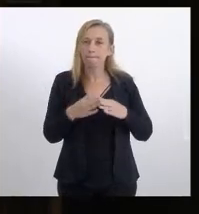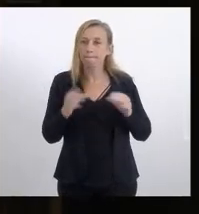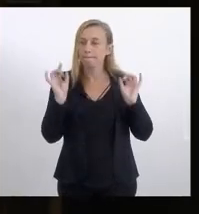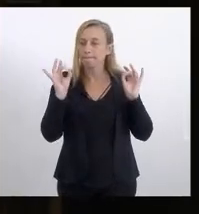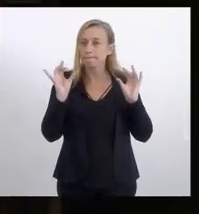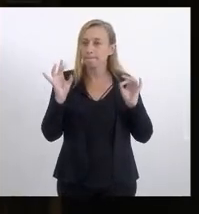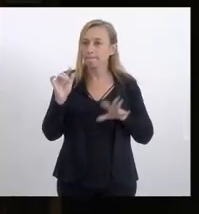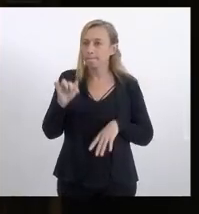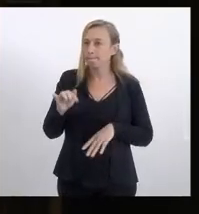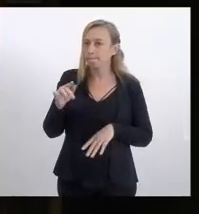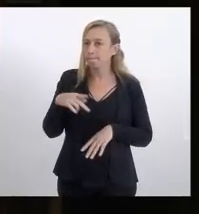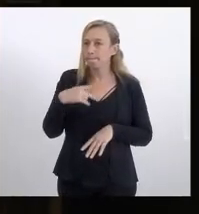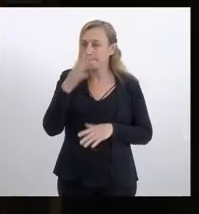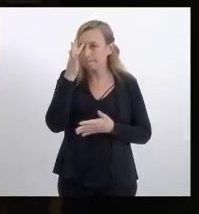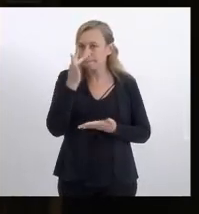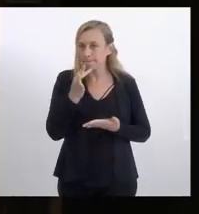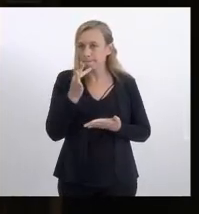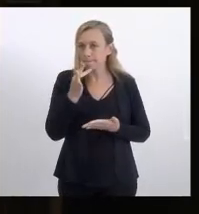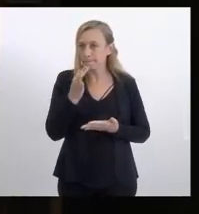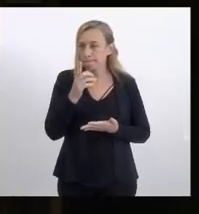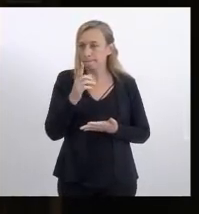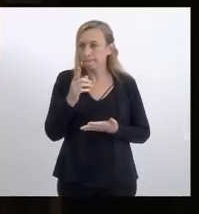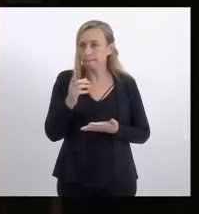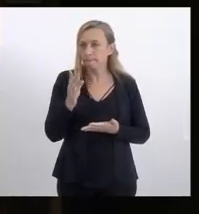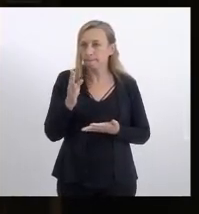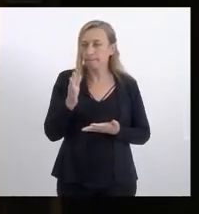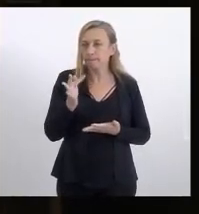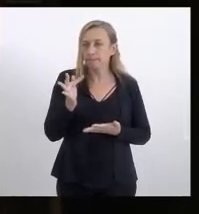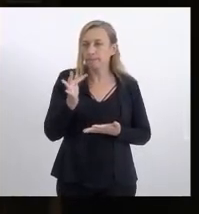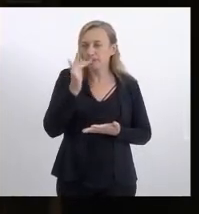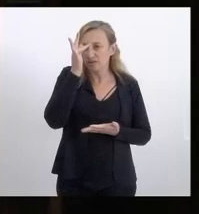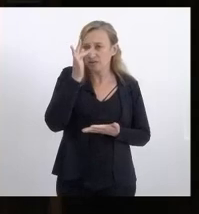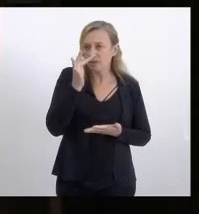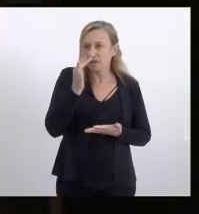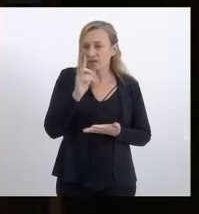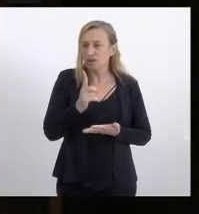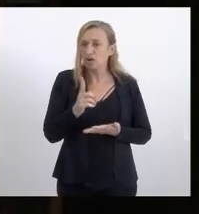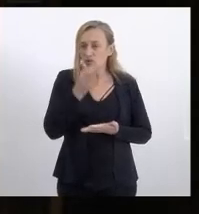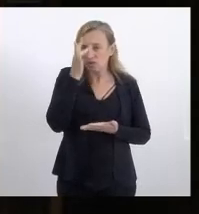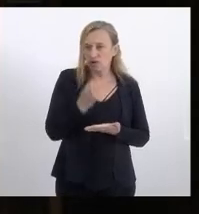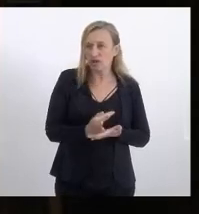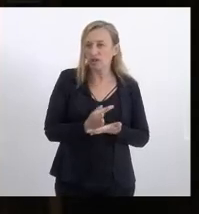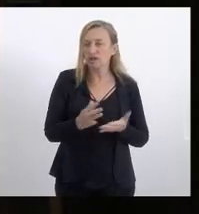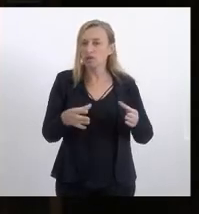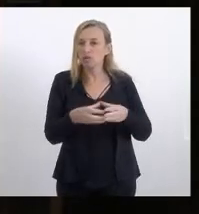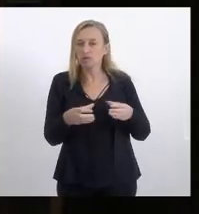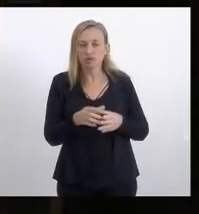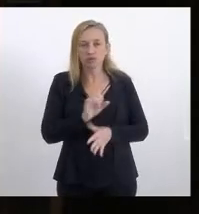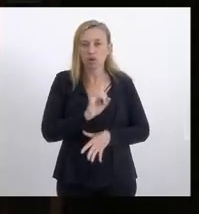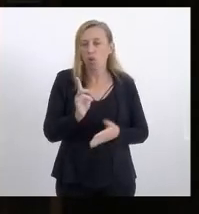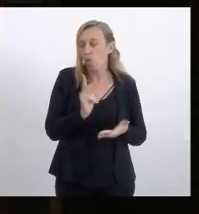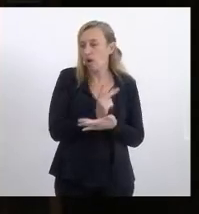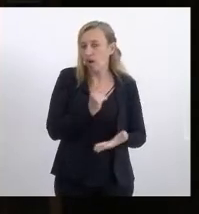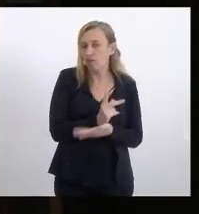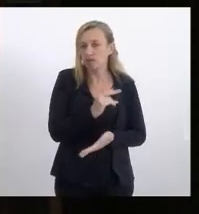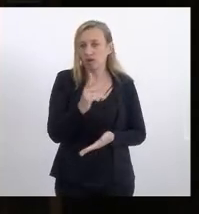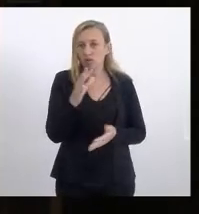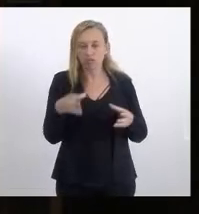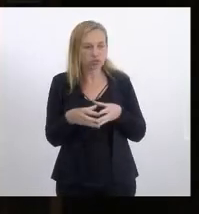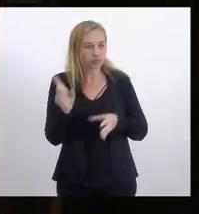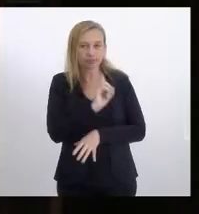aqui não se trata de má-fé da comissão ou se trata de qualquer erro da comissão né É